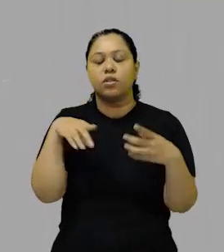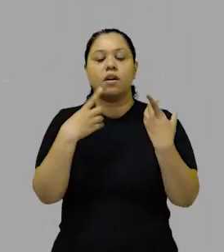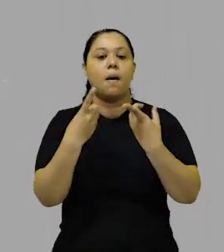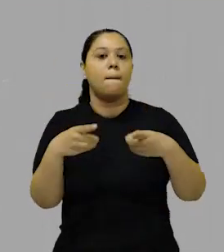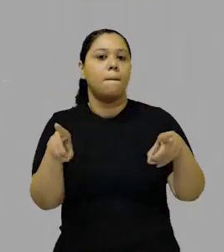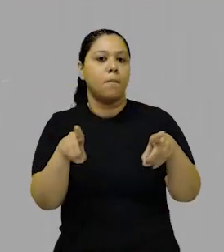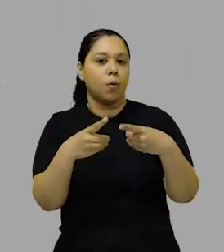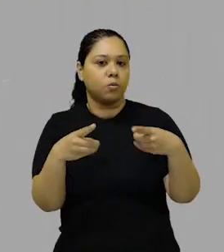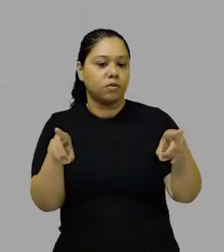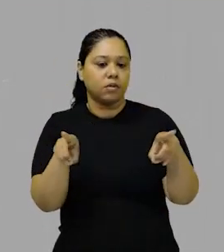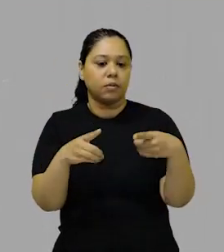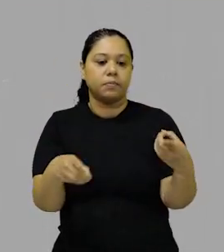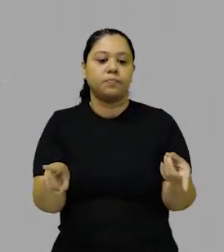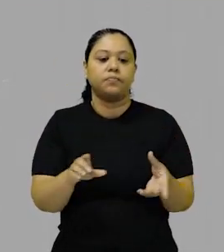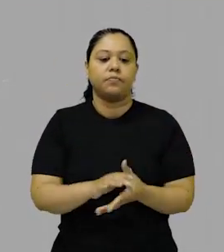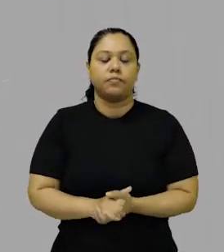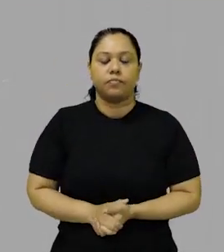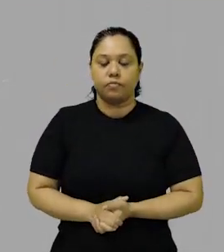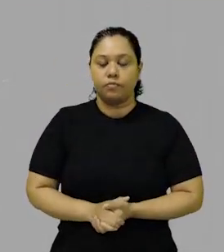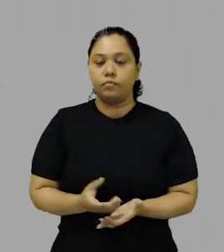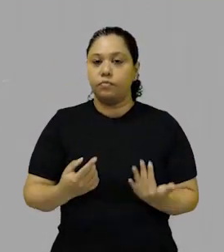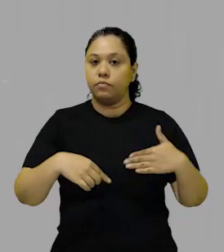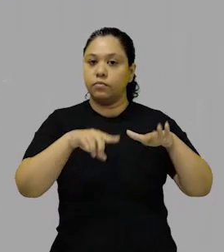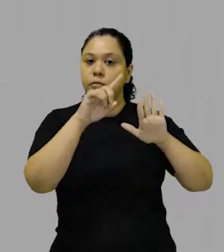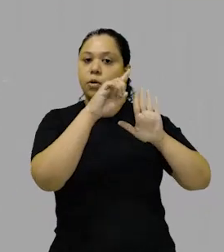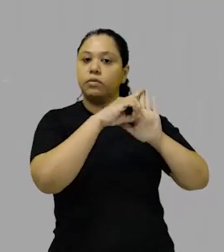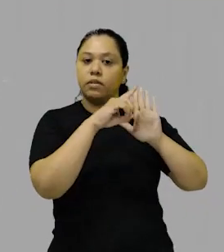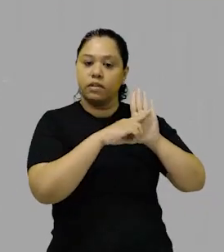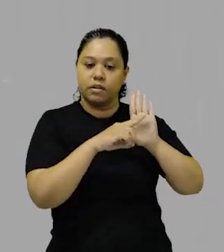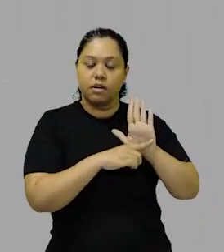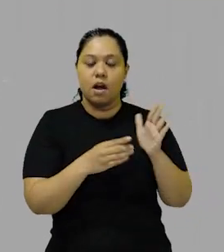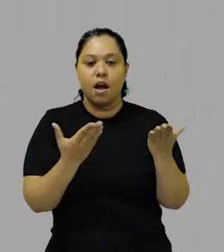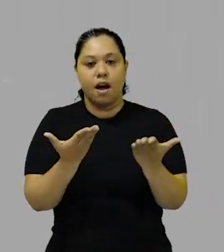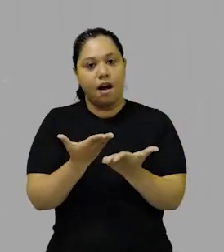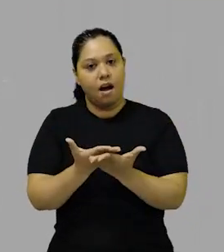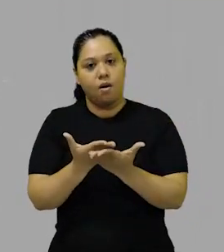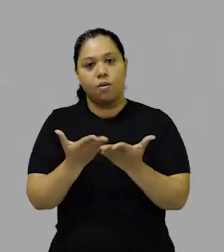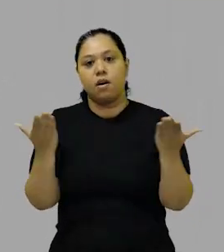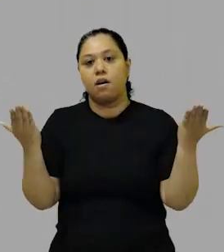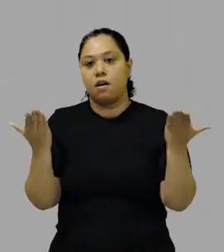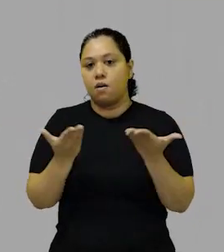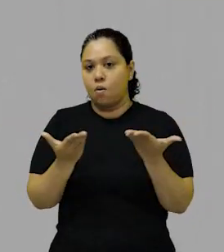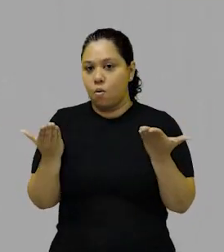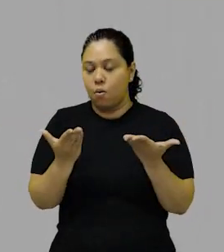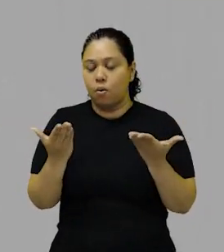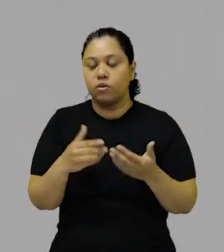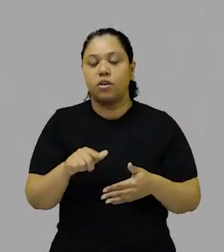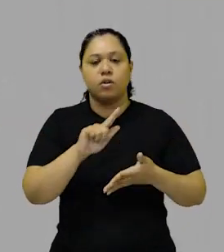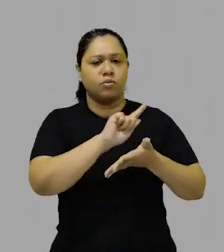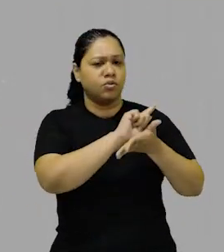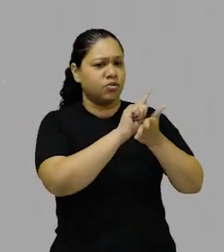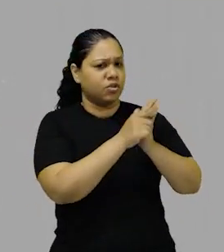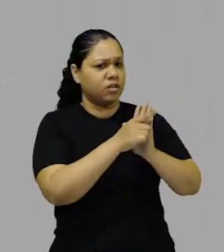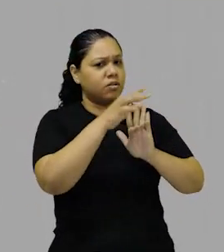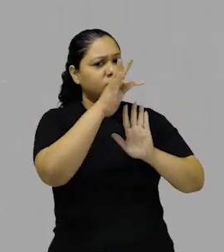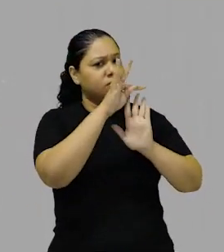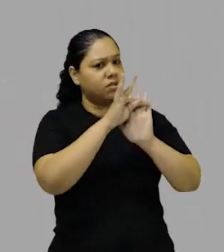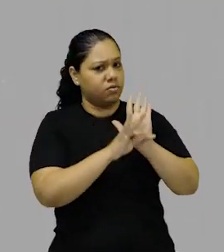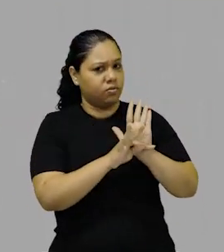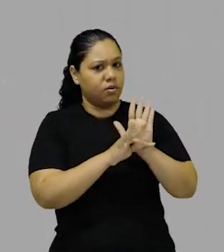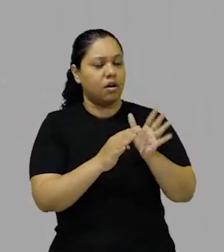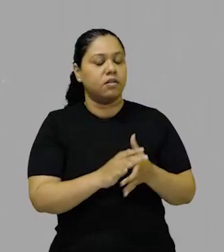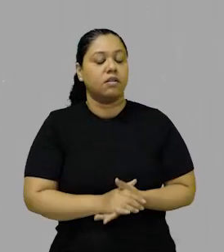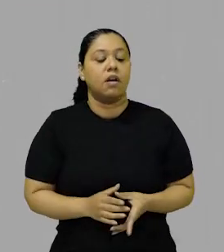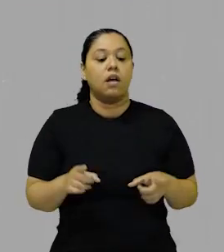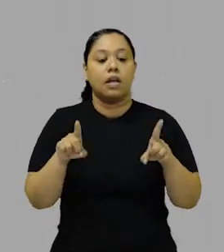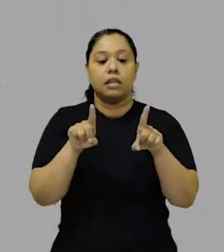bom? Então, olha só, nosso roteiro para a nossa aula de hoje. Vamos falar dos gêneros textuais, né? Vamos